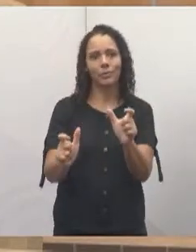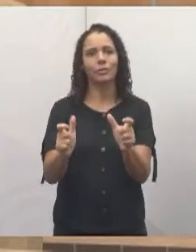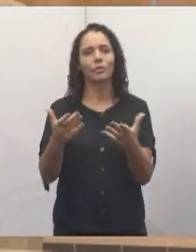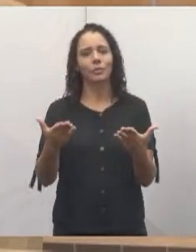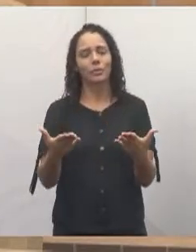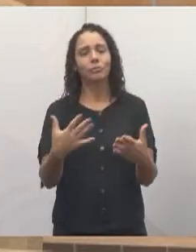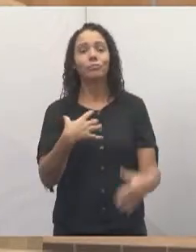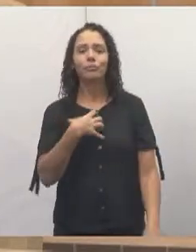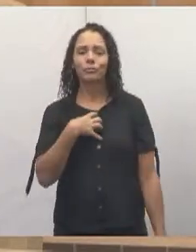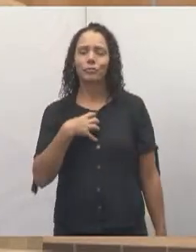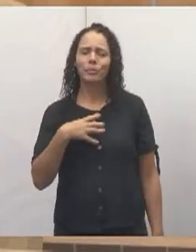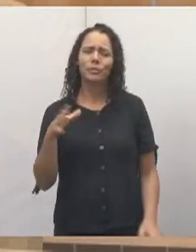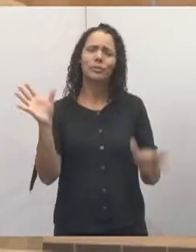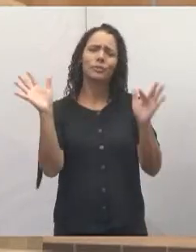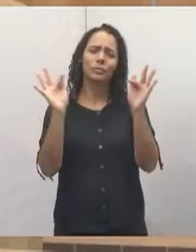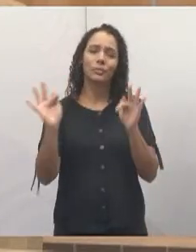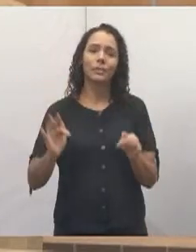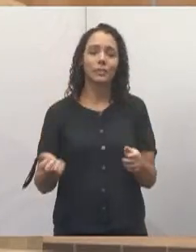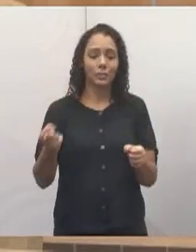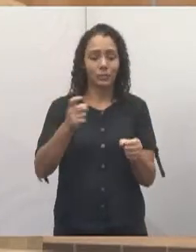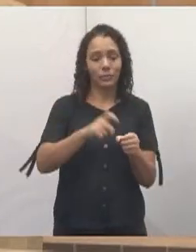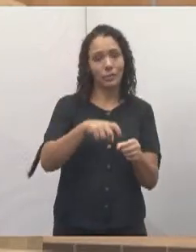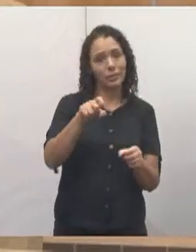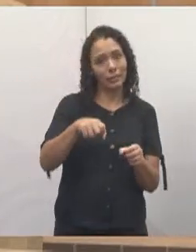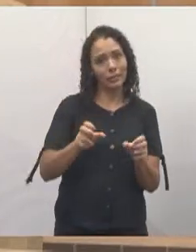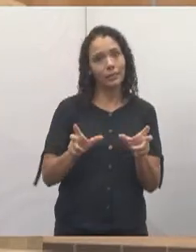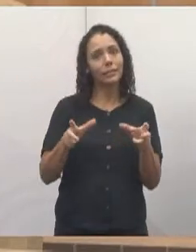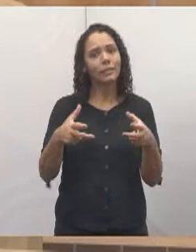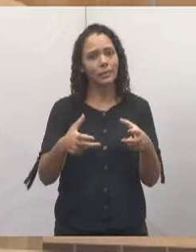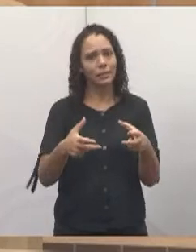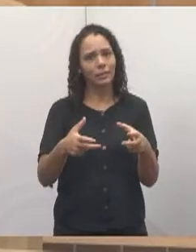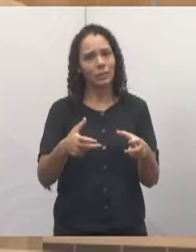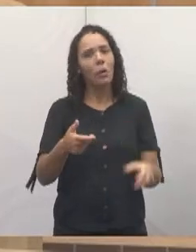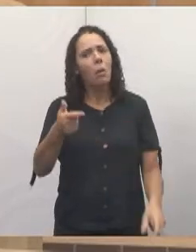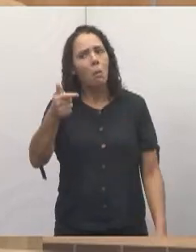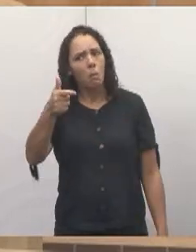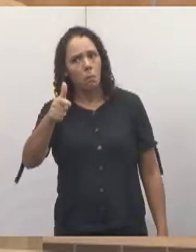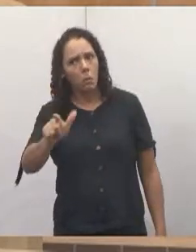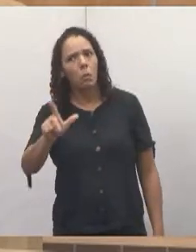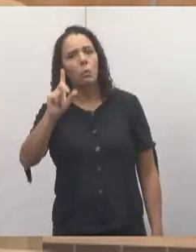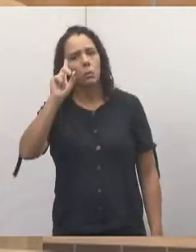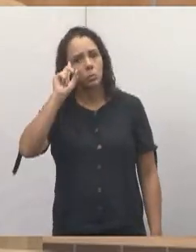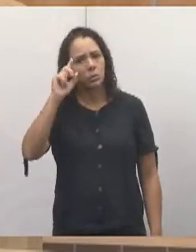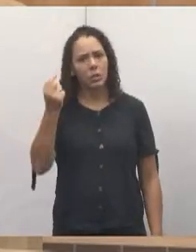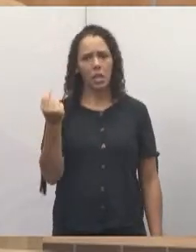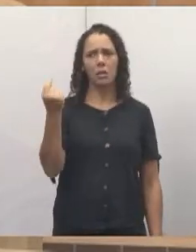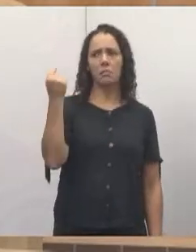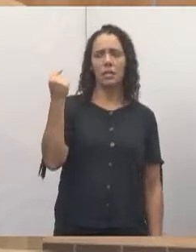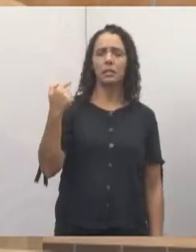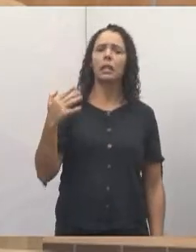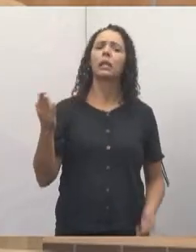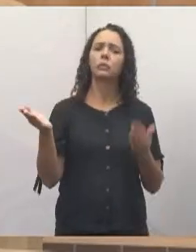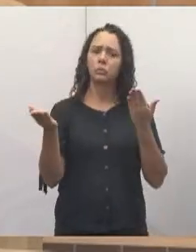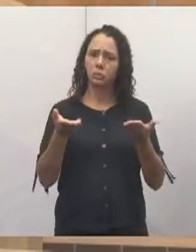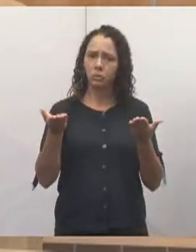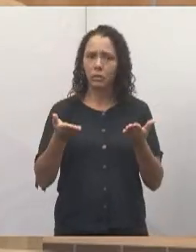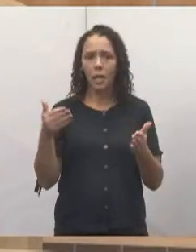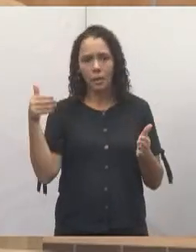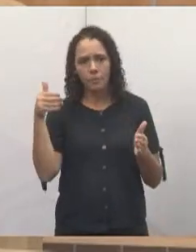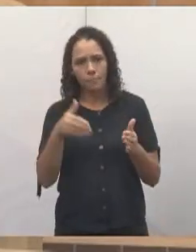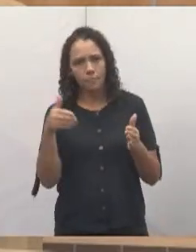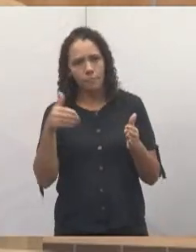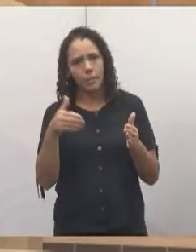muito feliz de voltar a essa casa, já estive aqui em outras oportunidades, acompanhando votações, até a questão